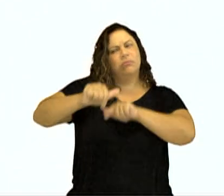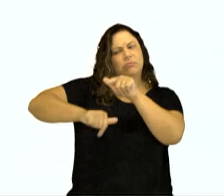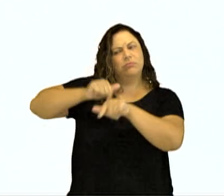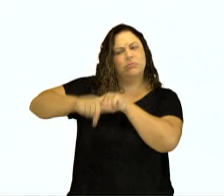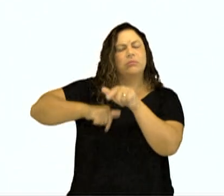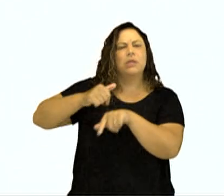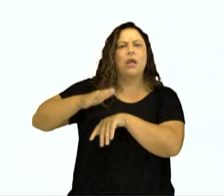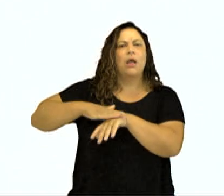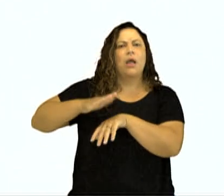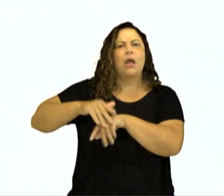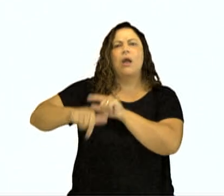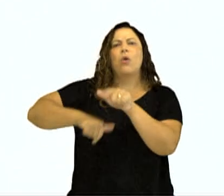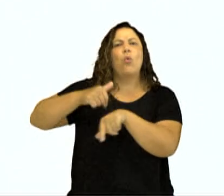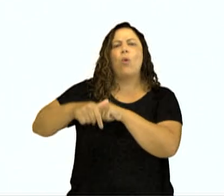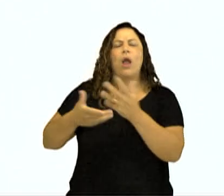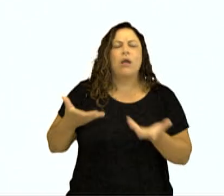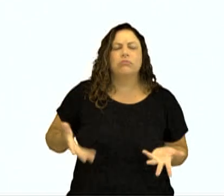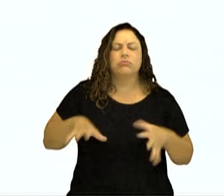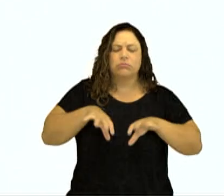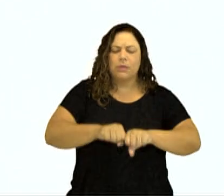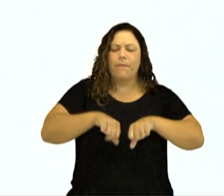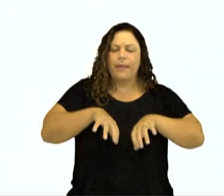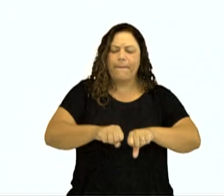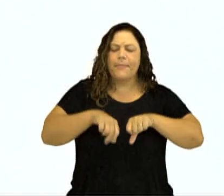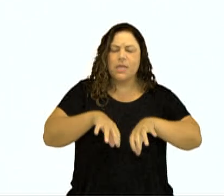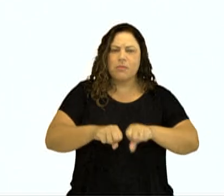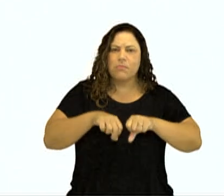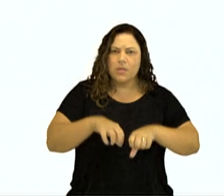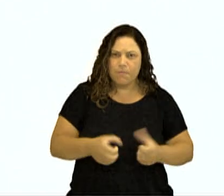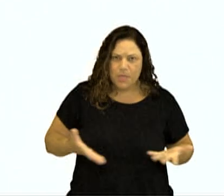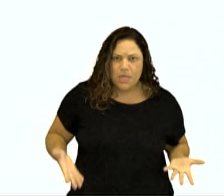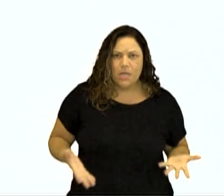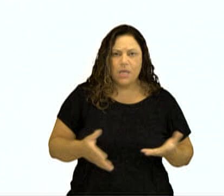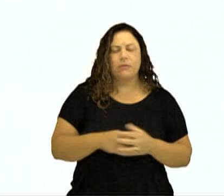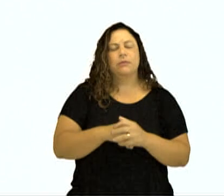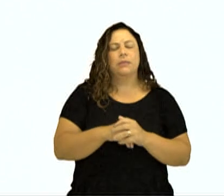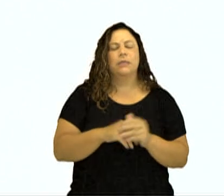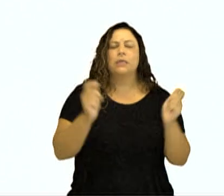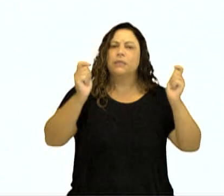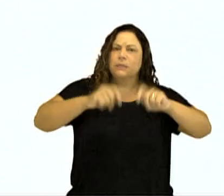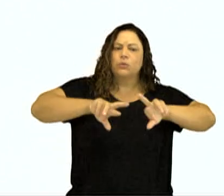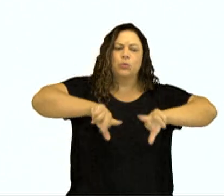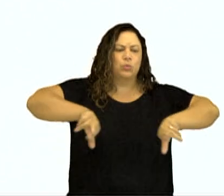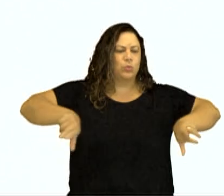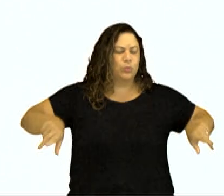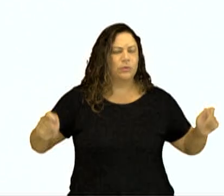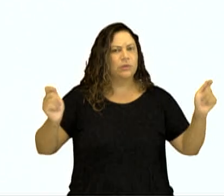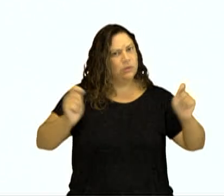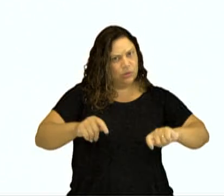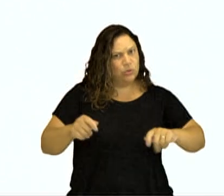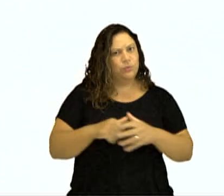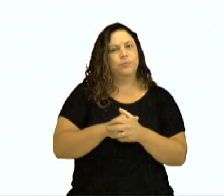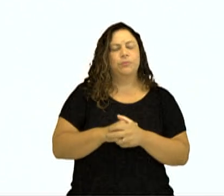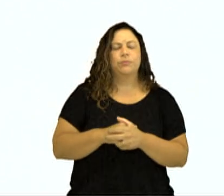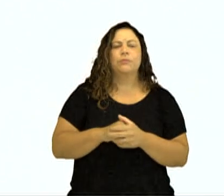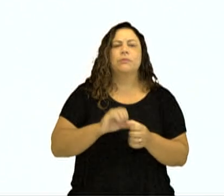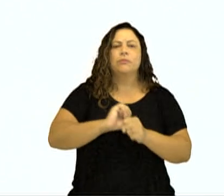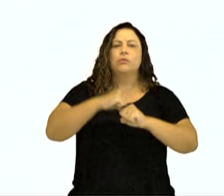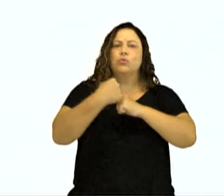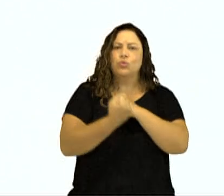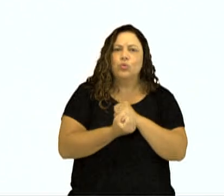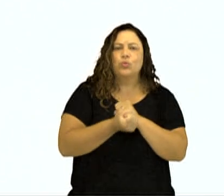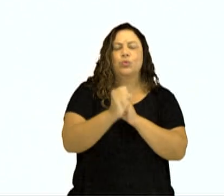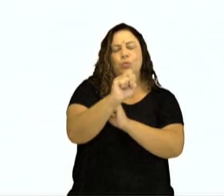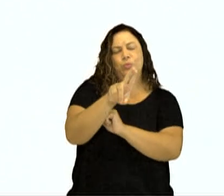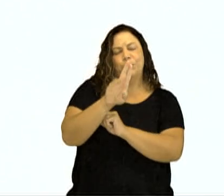a função de padeiro. Então, são colocações diferentes para o mesmo substantivo.